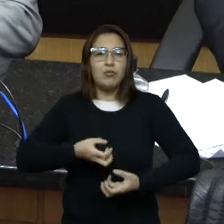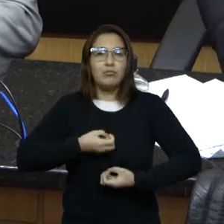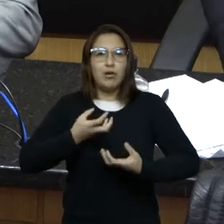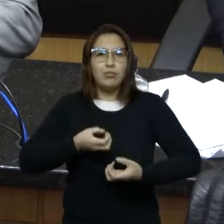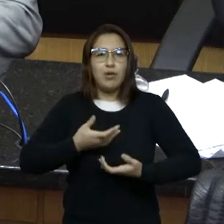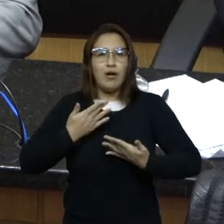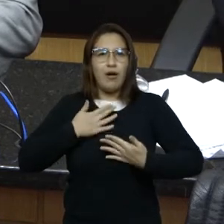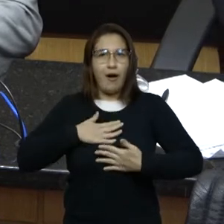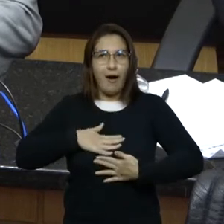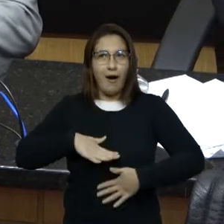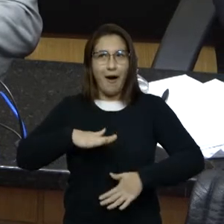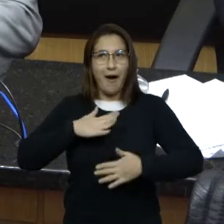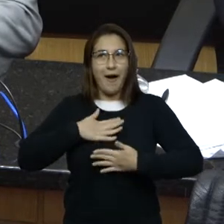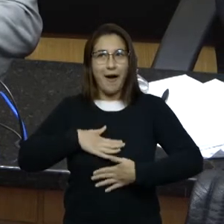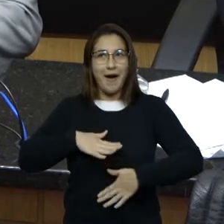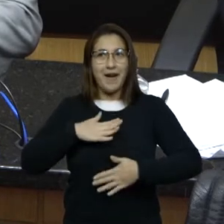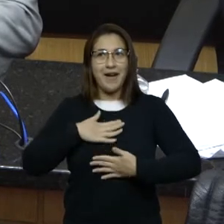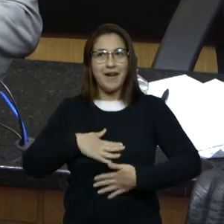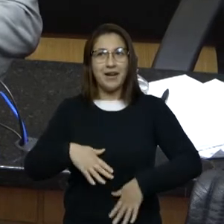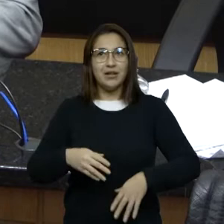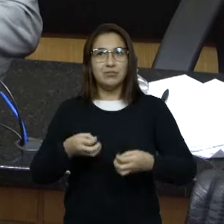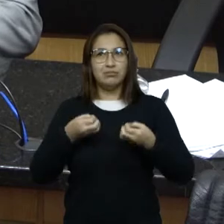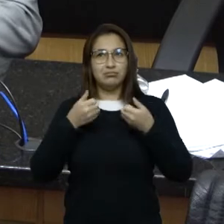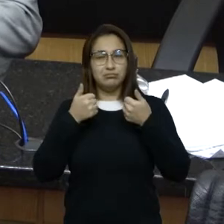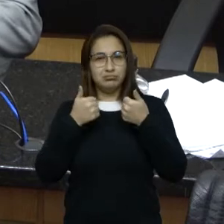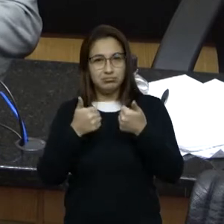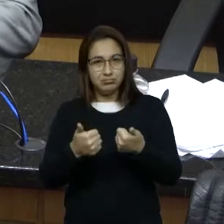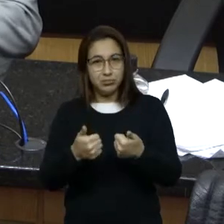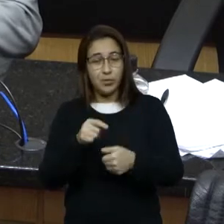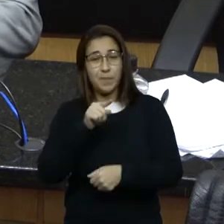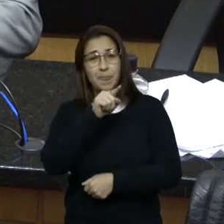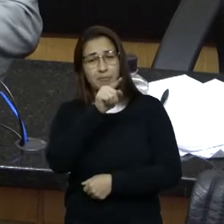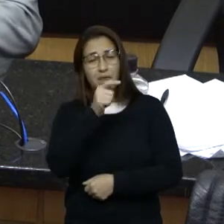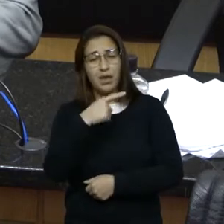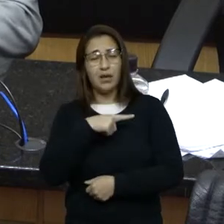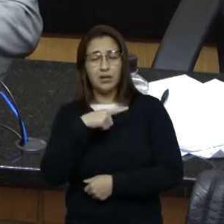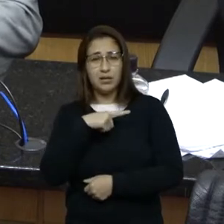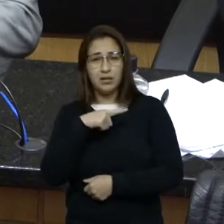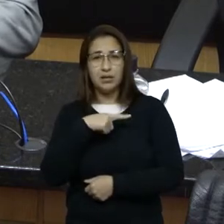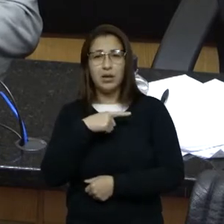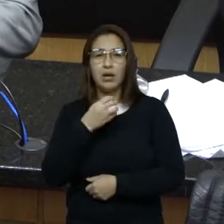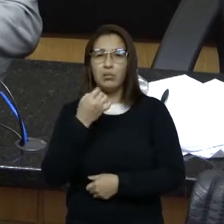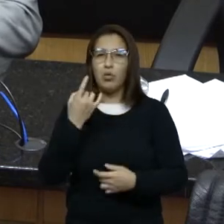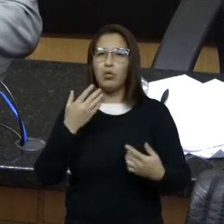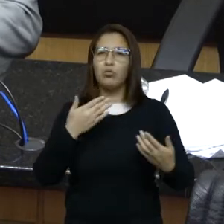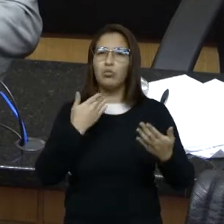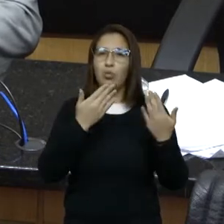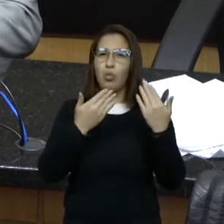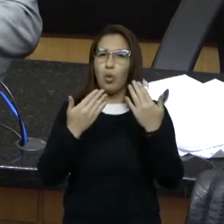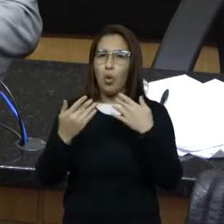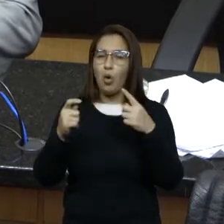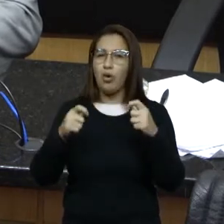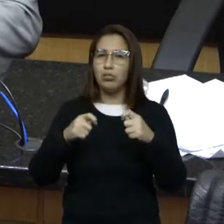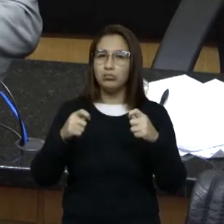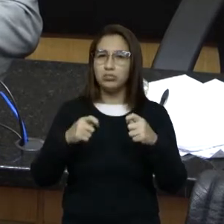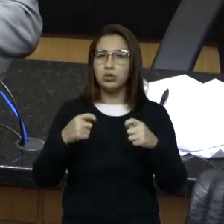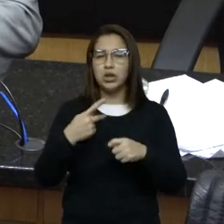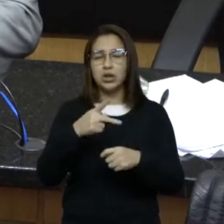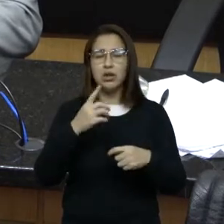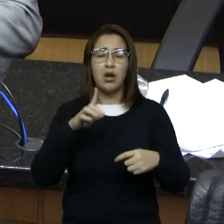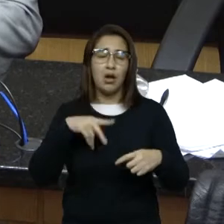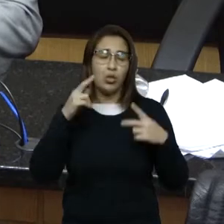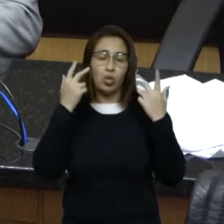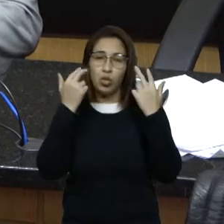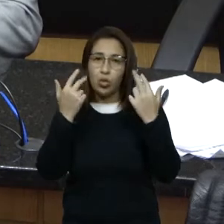benevolente né Tá legal uma característica surdi de bom diálogo eu sei que faz parte da discussão